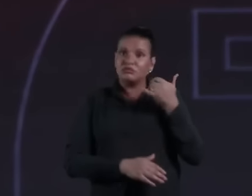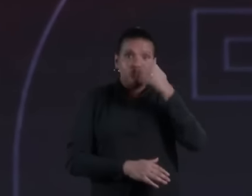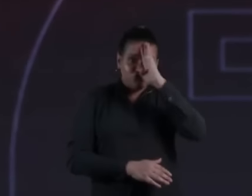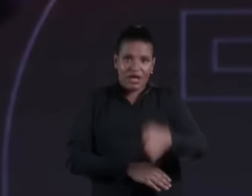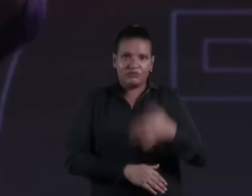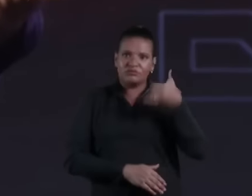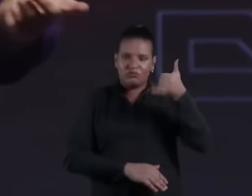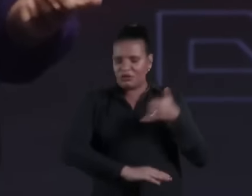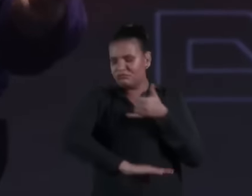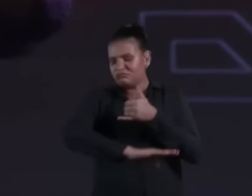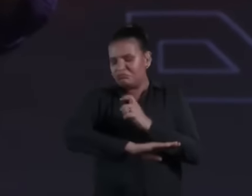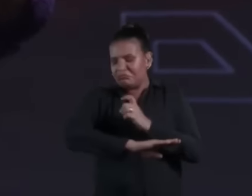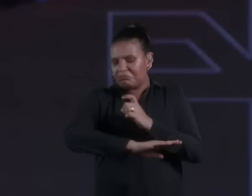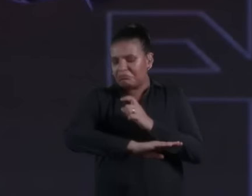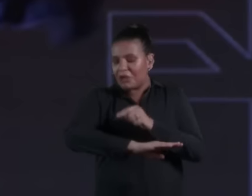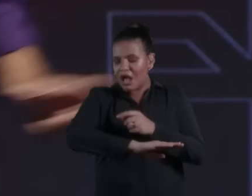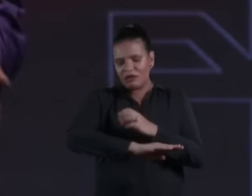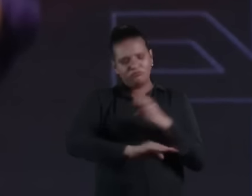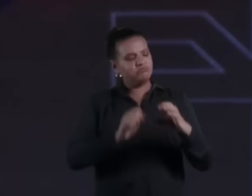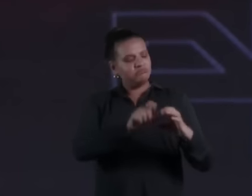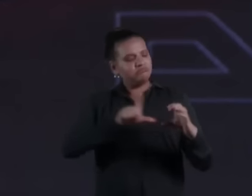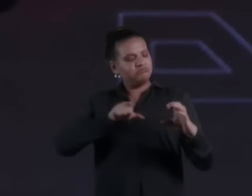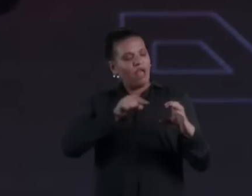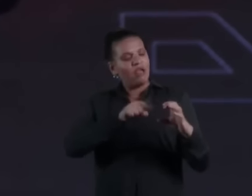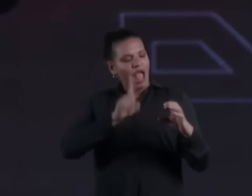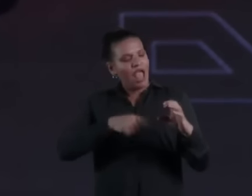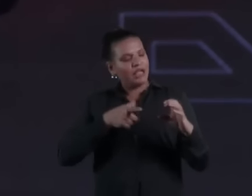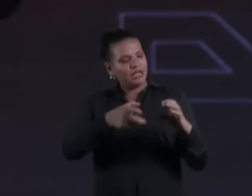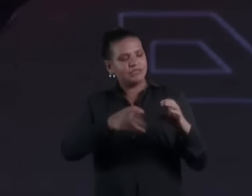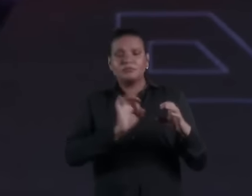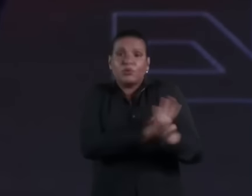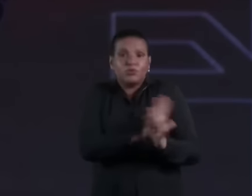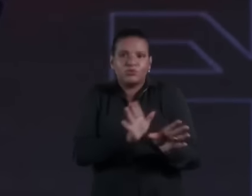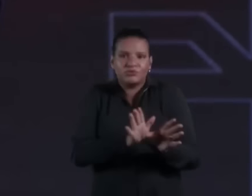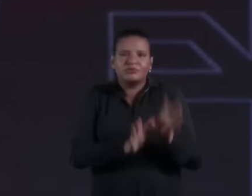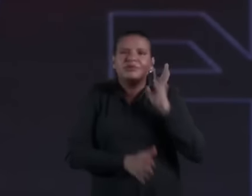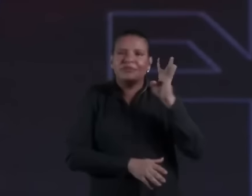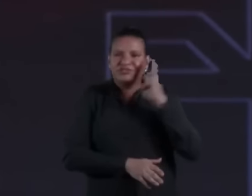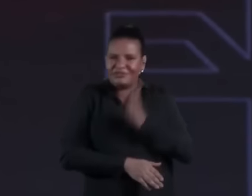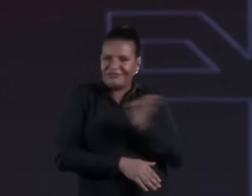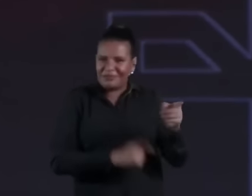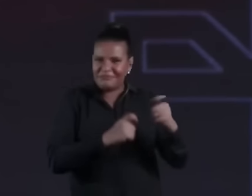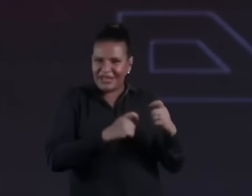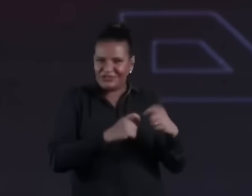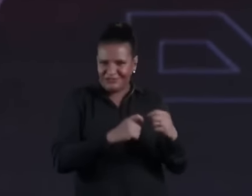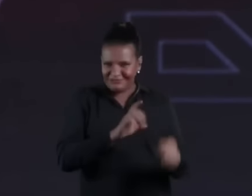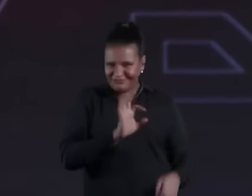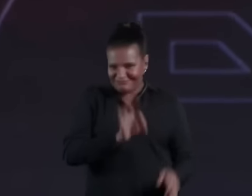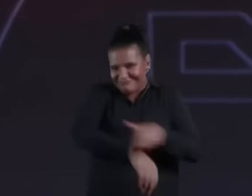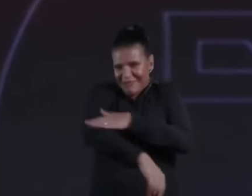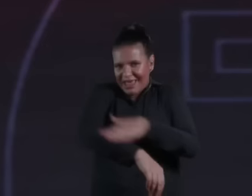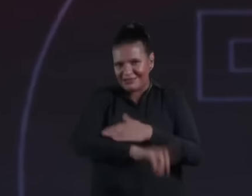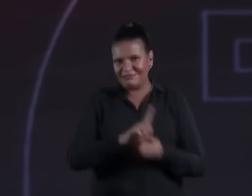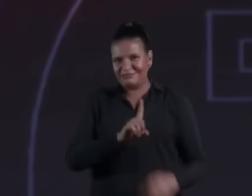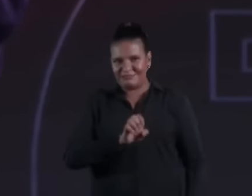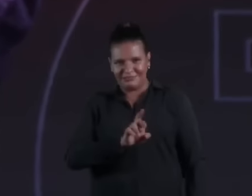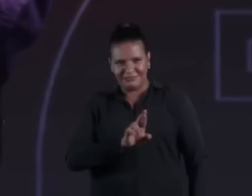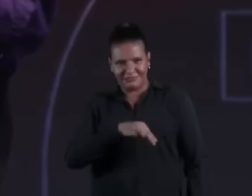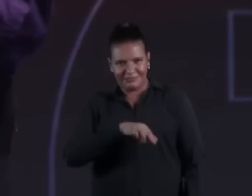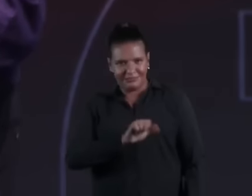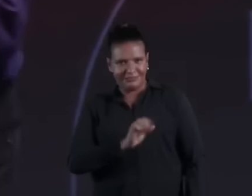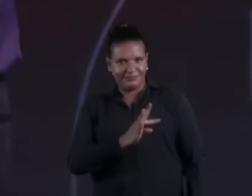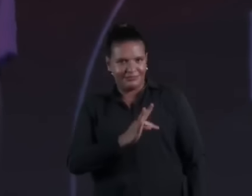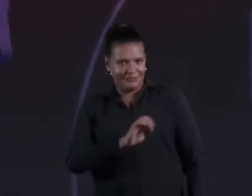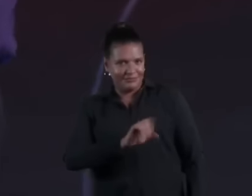e ele bate o olho lá mas não sei Pega o o celular bota na frente e fala isso aqui precisa tirar vai virar